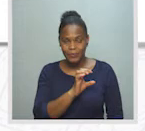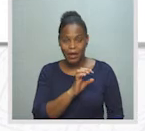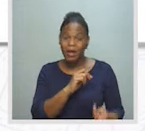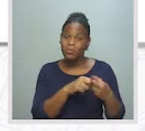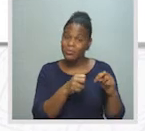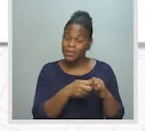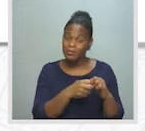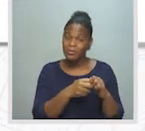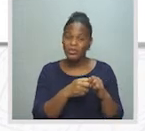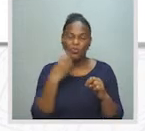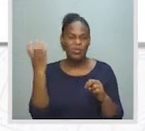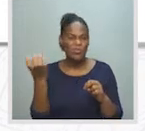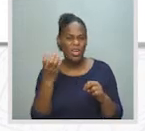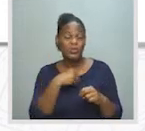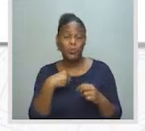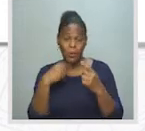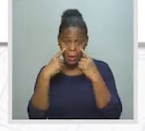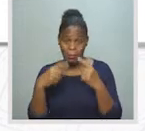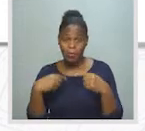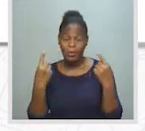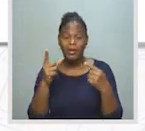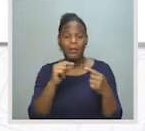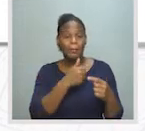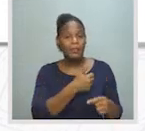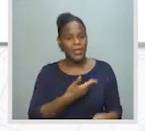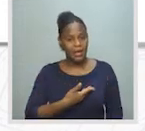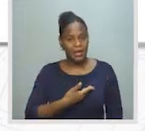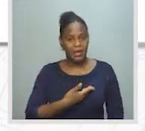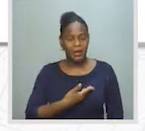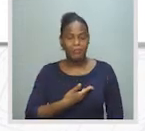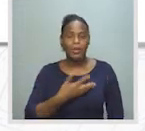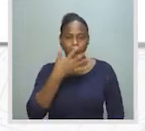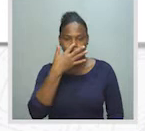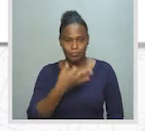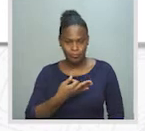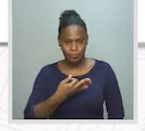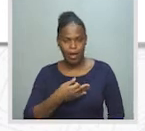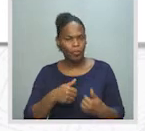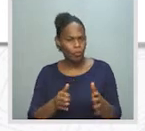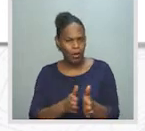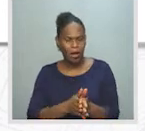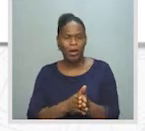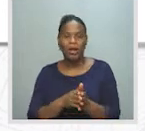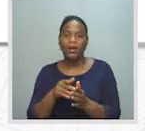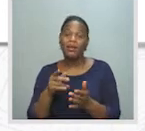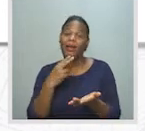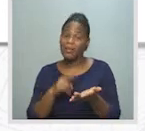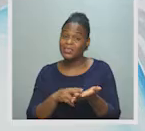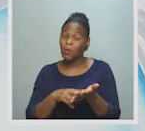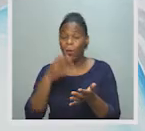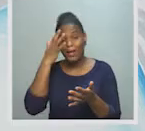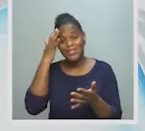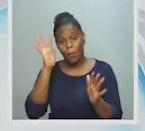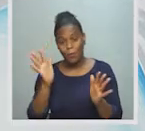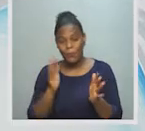problemas ecológicos e de saúde pública. E a linha D, a crença absoluta na razão.